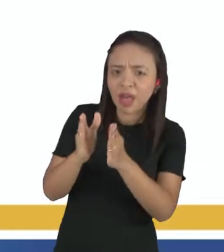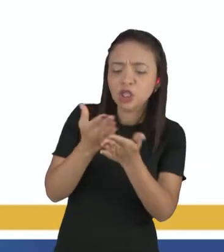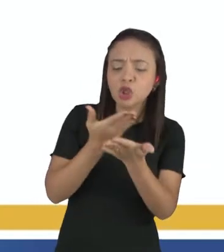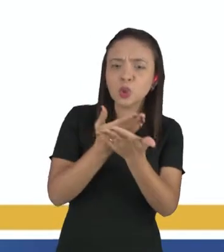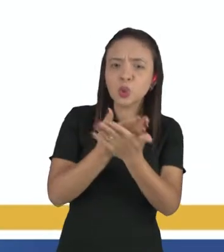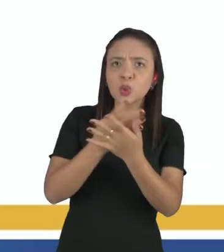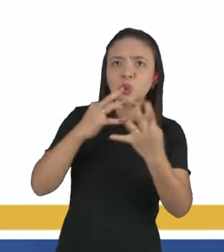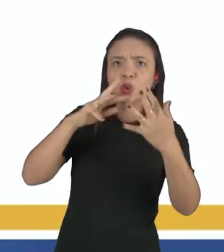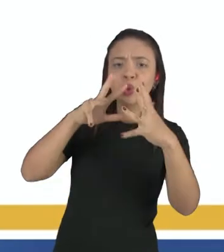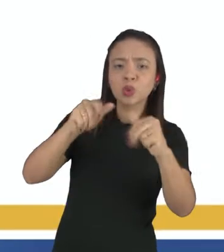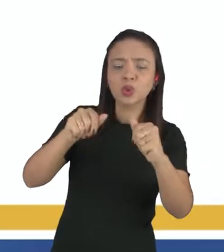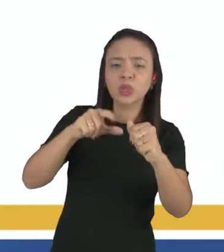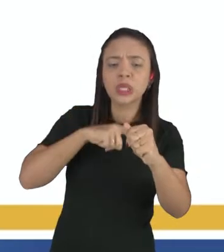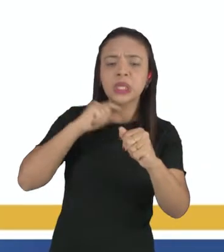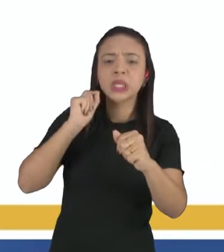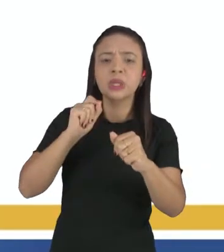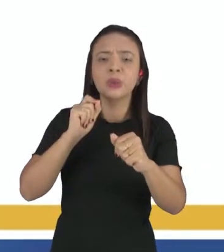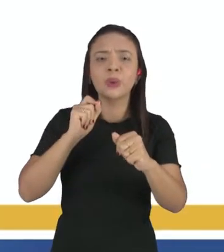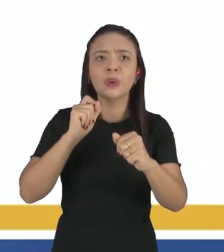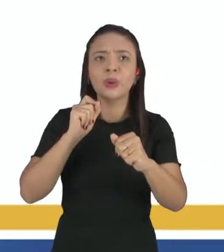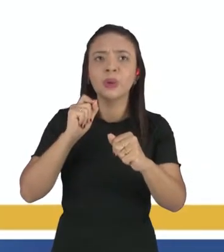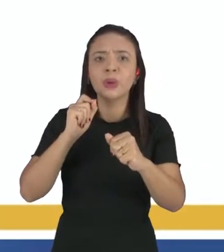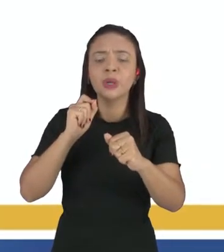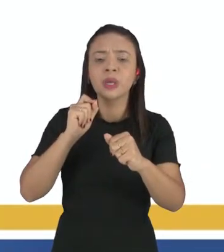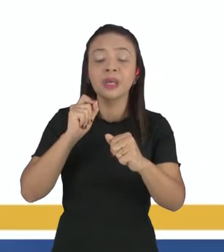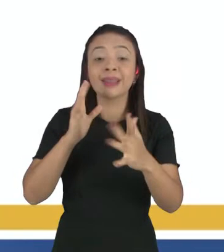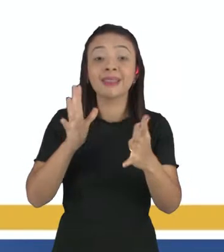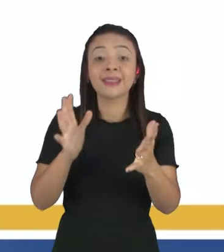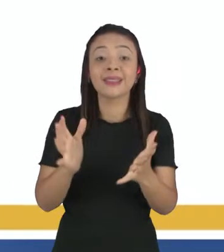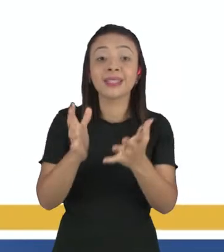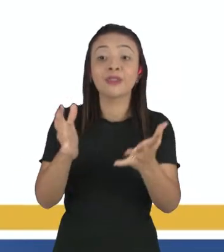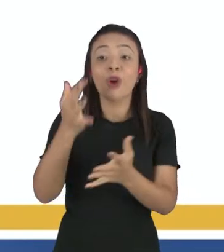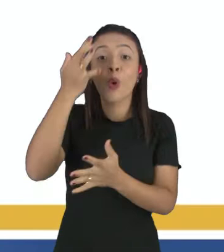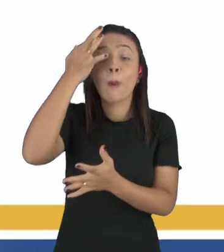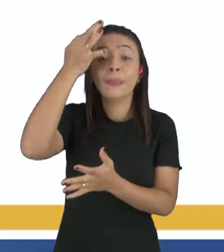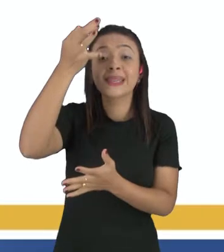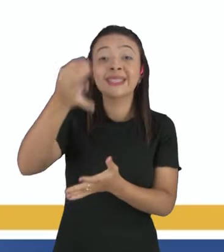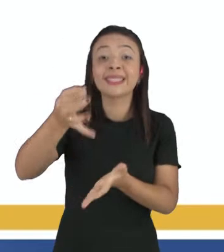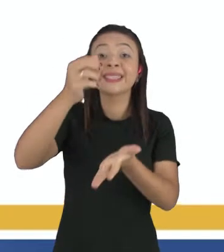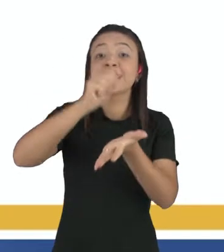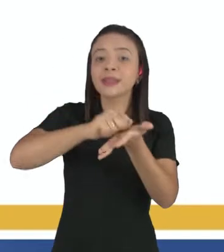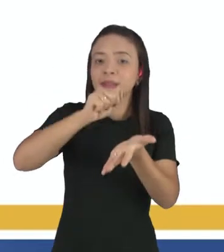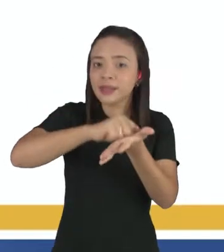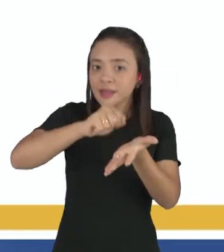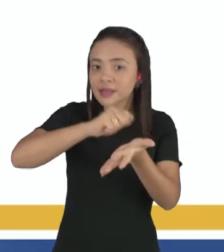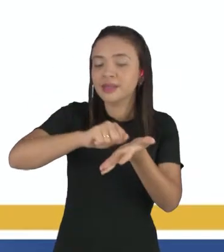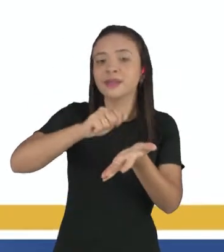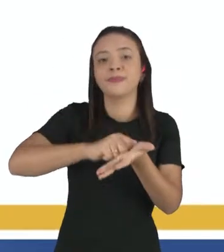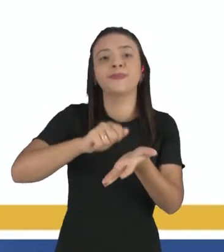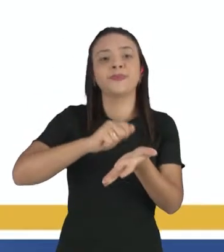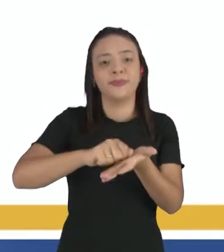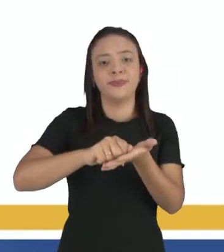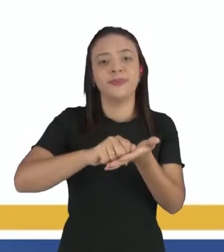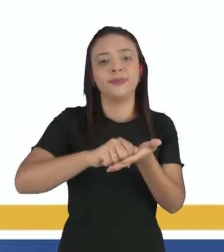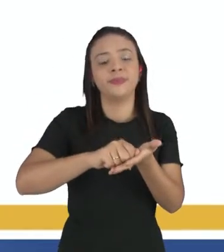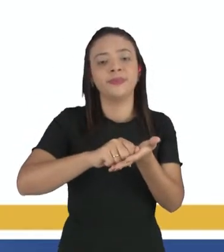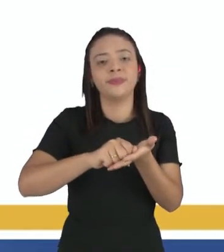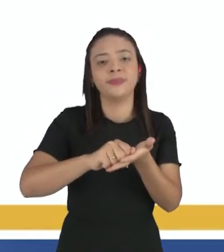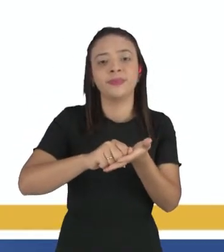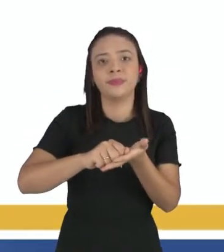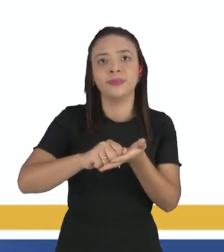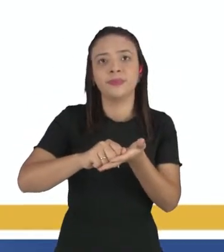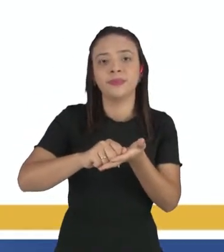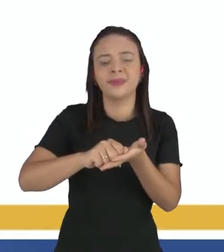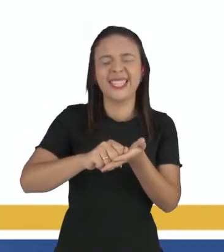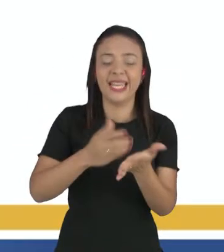que trabalha o entendimento da escrita, ou seja, a